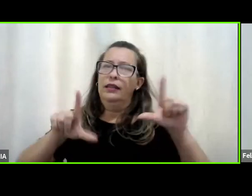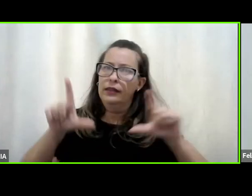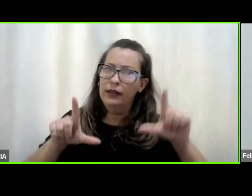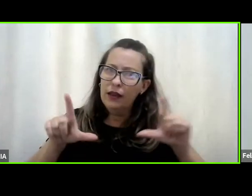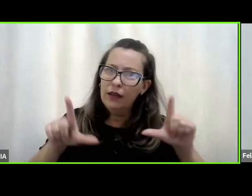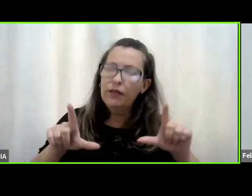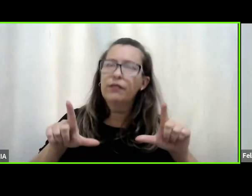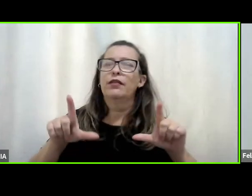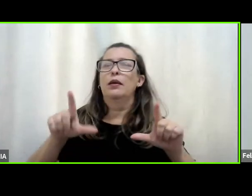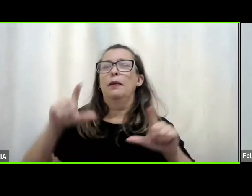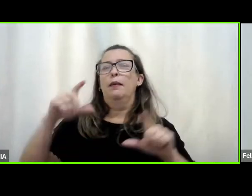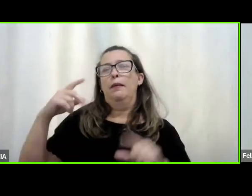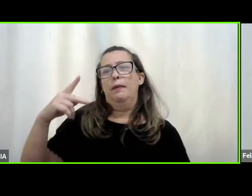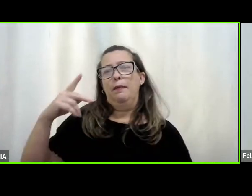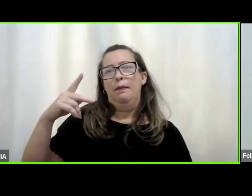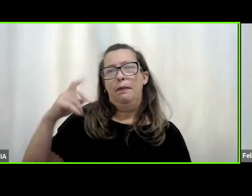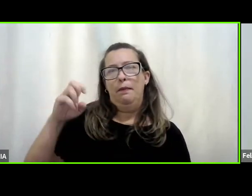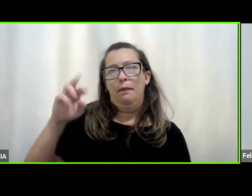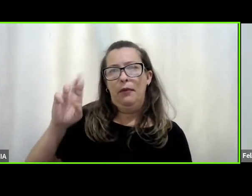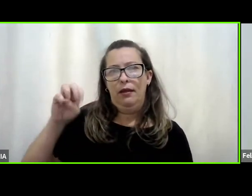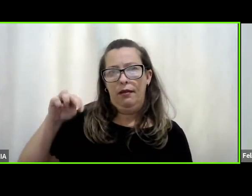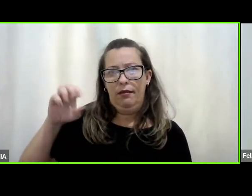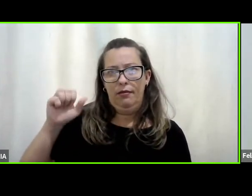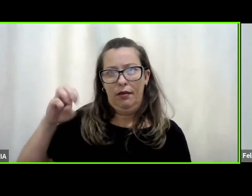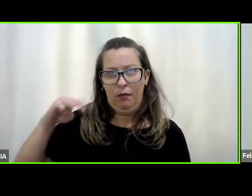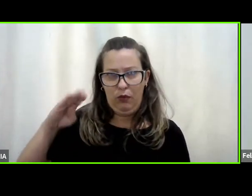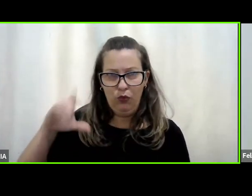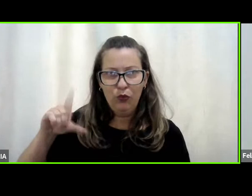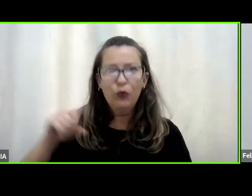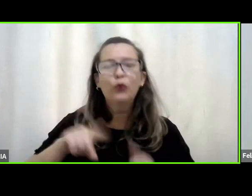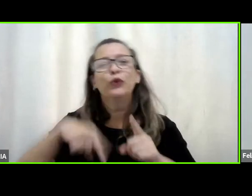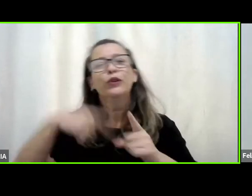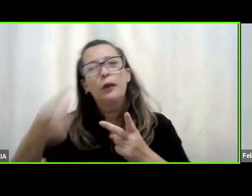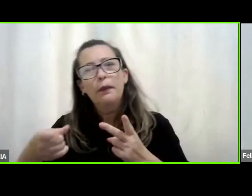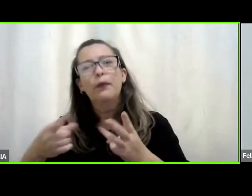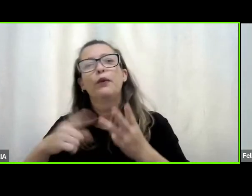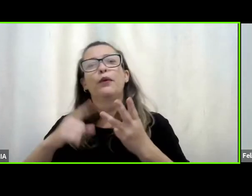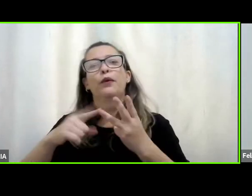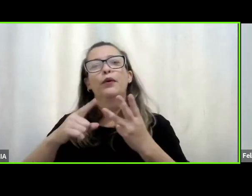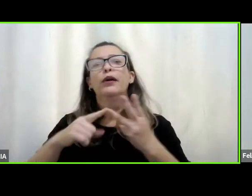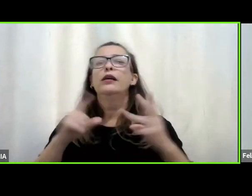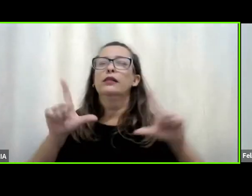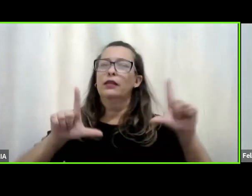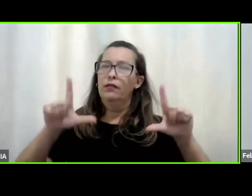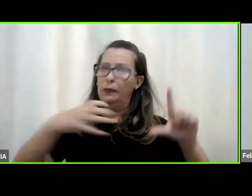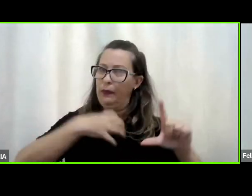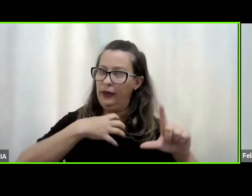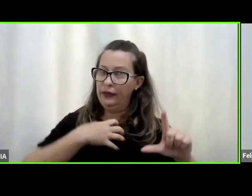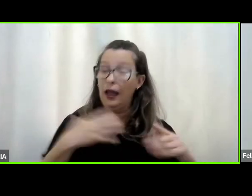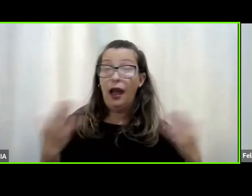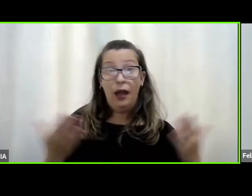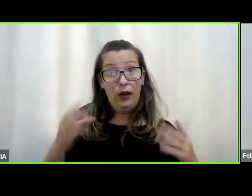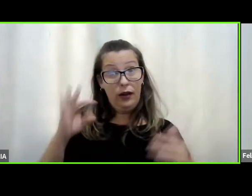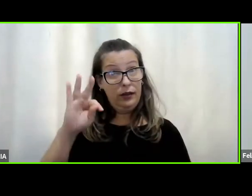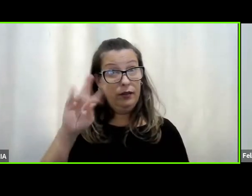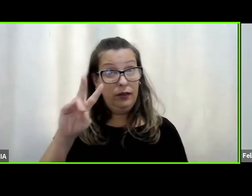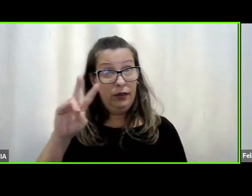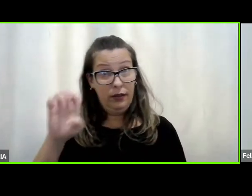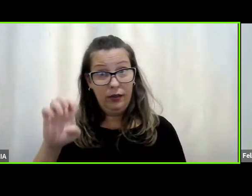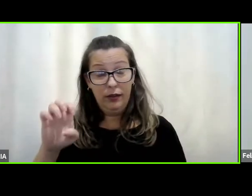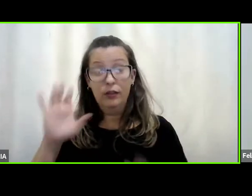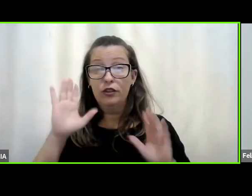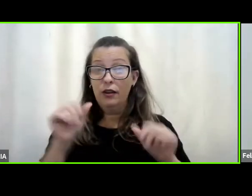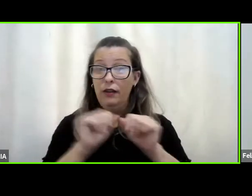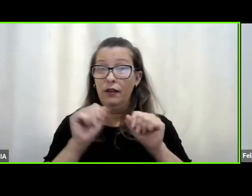Bahia, Educadora FM da Bahia. A TVE, ela completou 36 anos agora nessa semana.